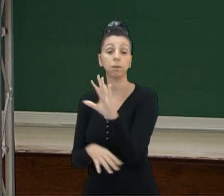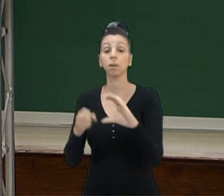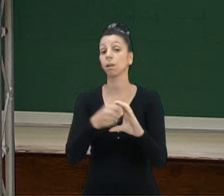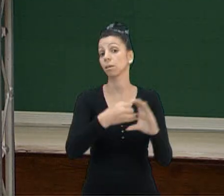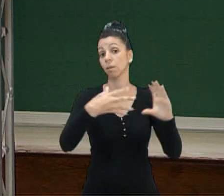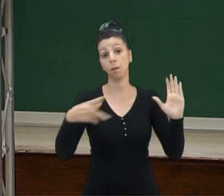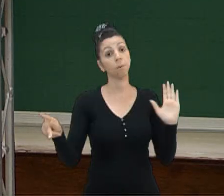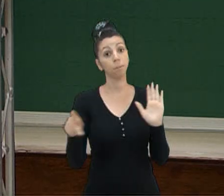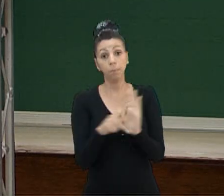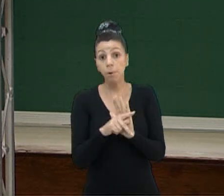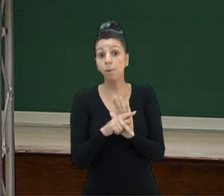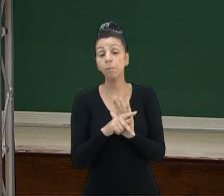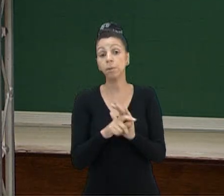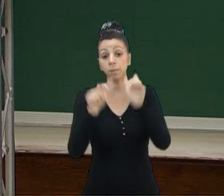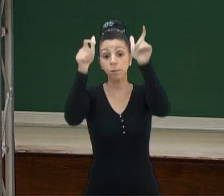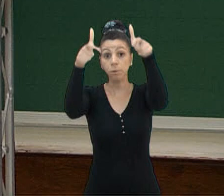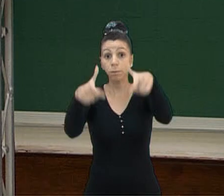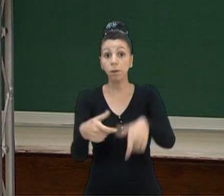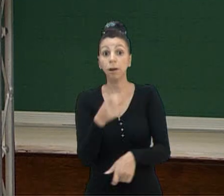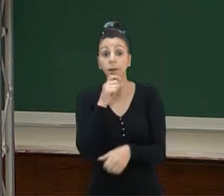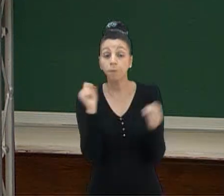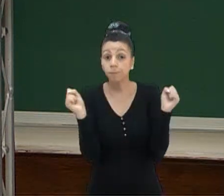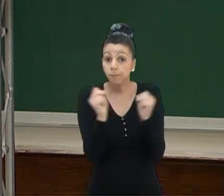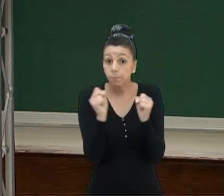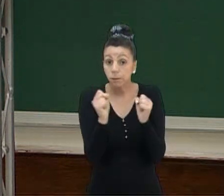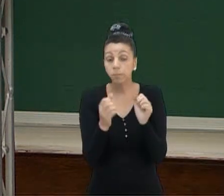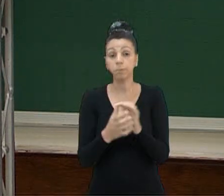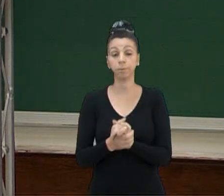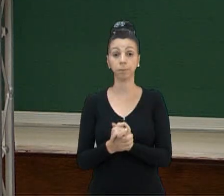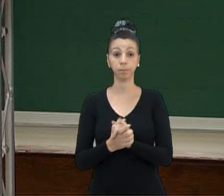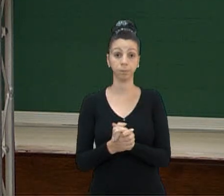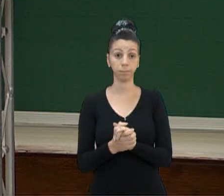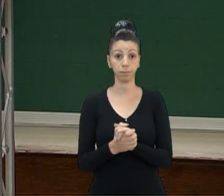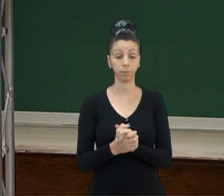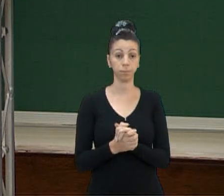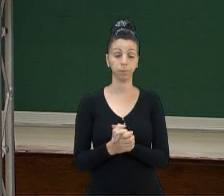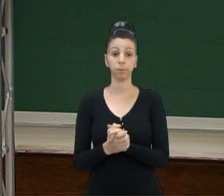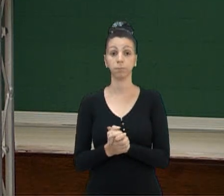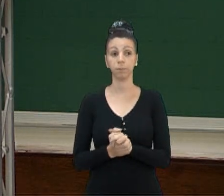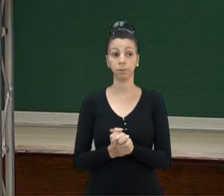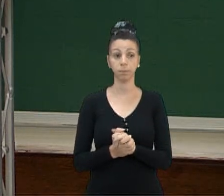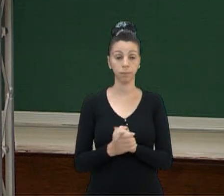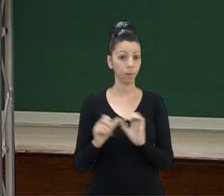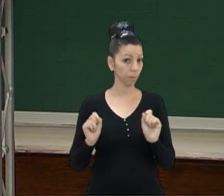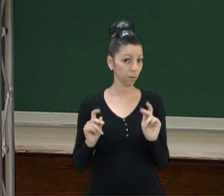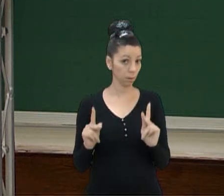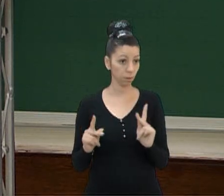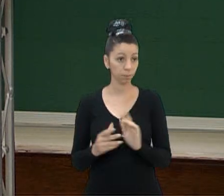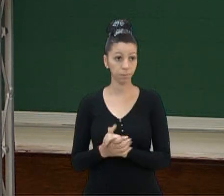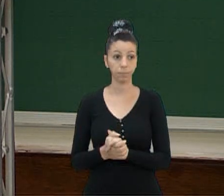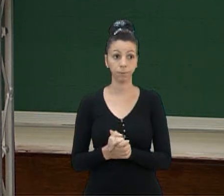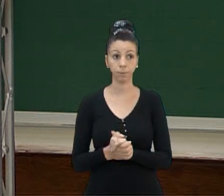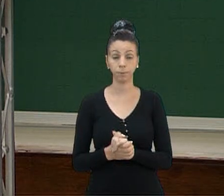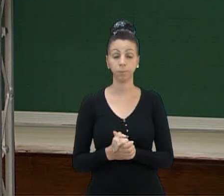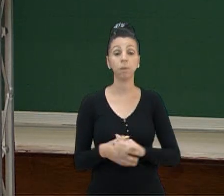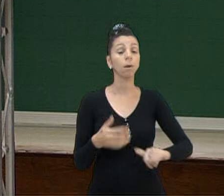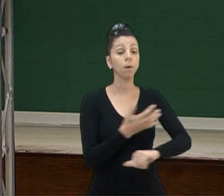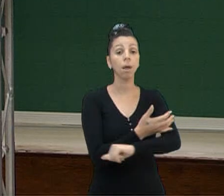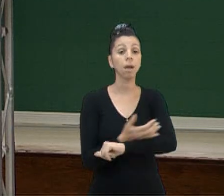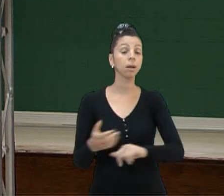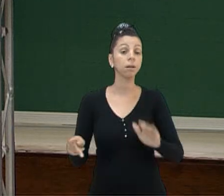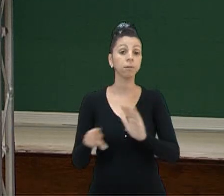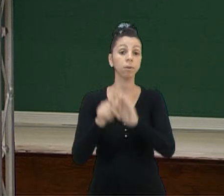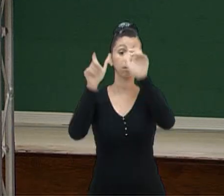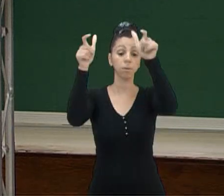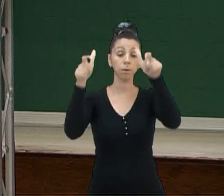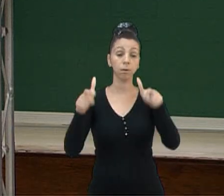característica de áreas frias e polares, como é o caso da floresta boreal e da formação de tundra, certo? O relevo nessa área, nós vamos